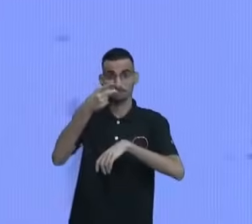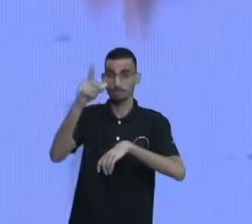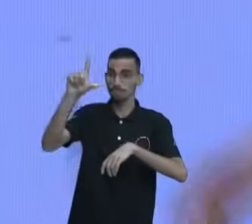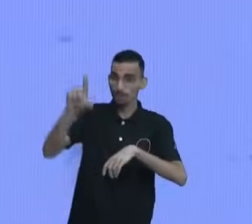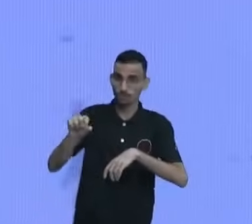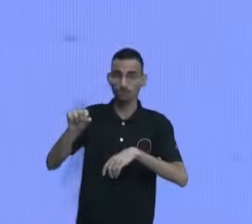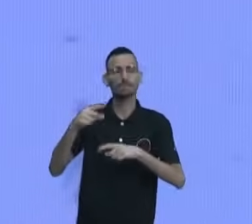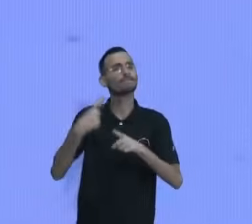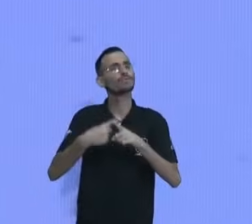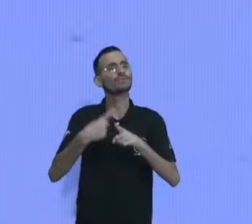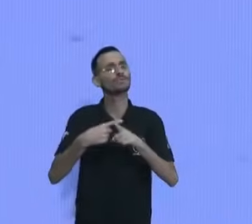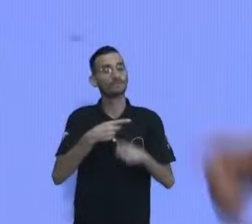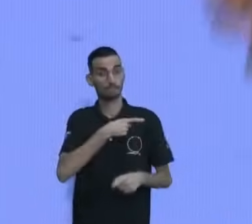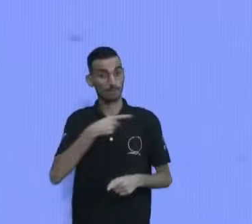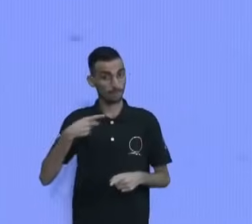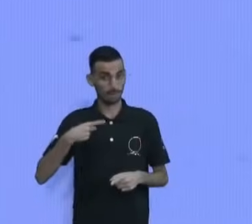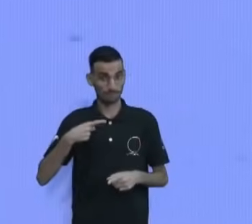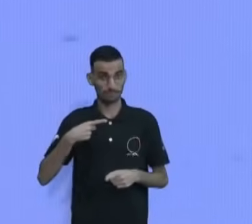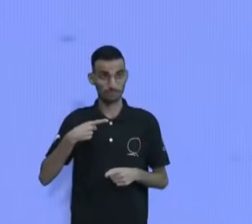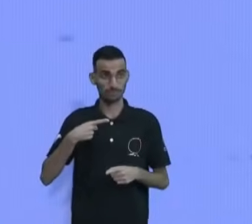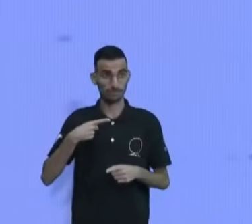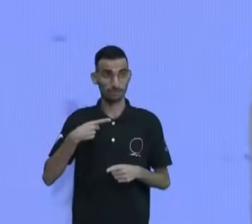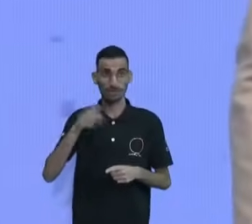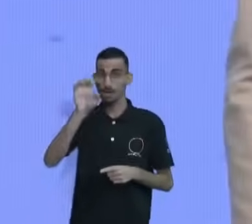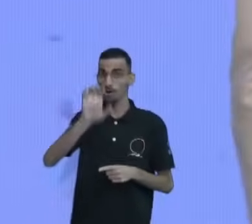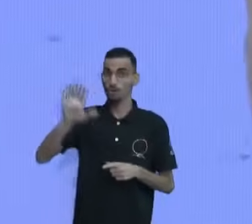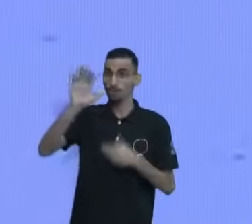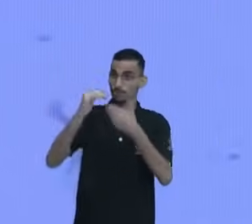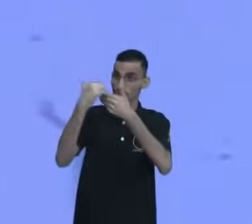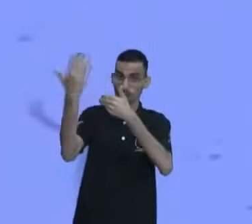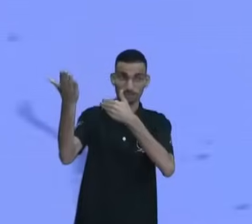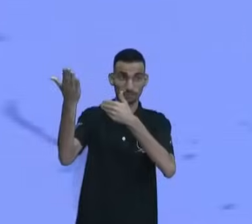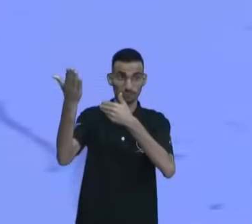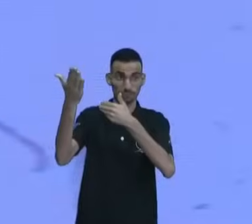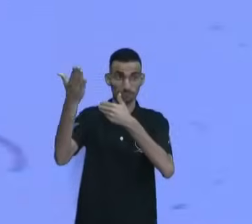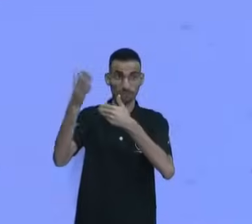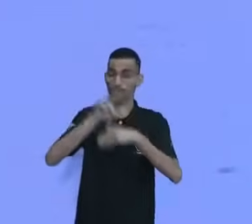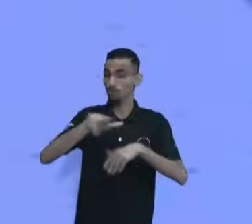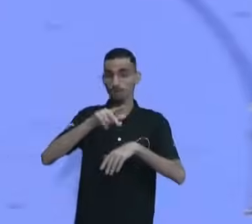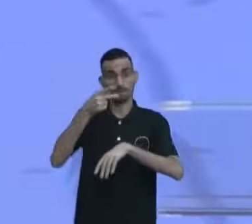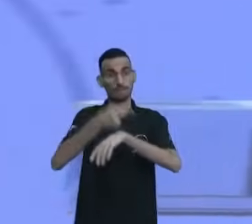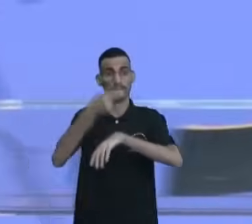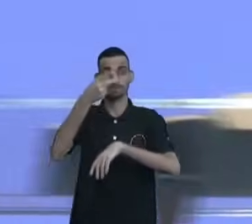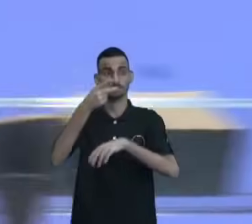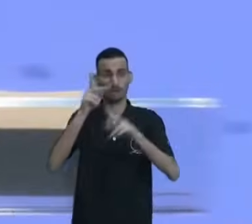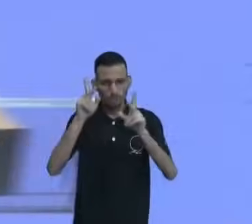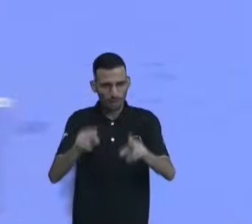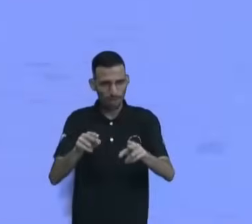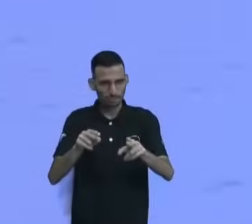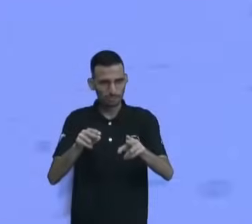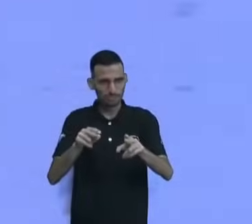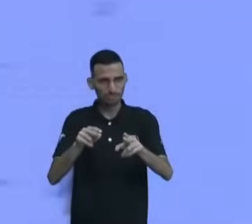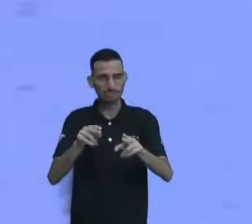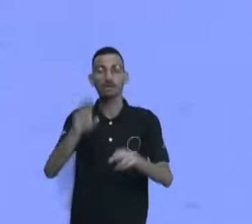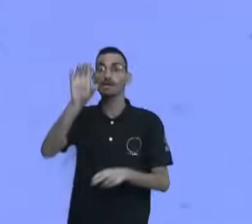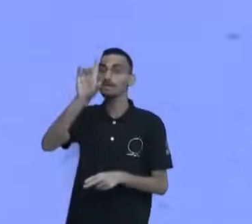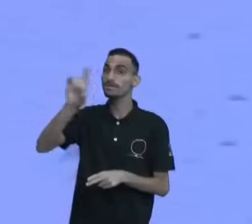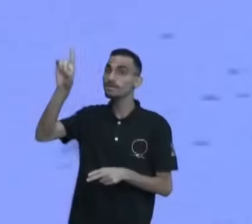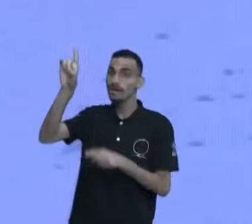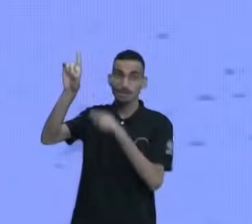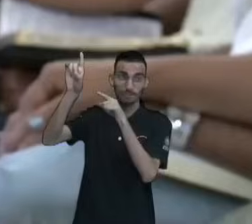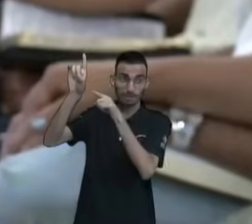nacional não não não não você não vai ter galardão menor não você vai ter galardão segundo aquilo que Deus propôs pro teu ministério para